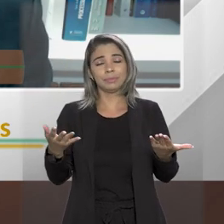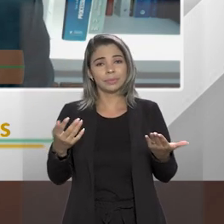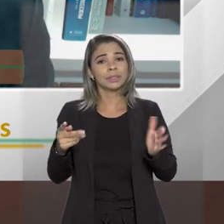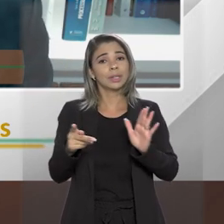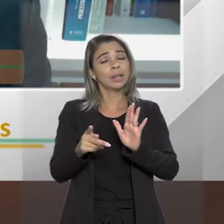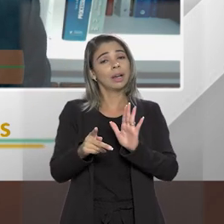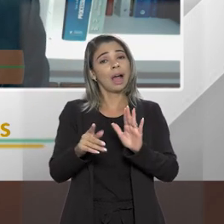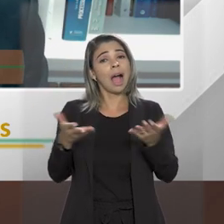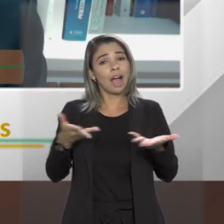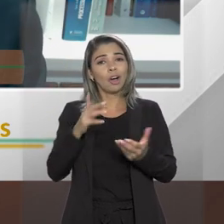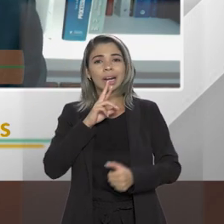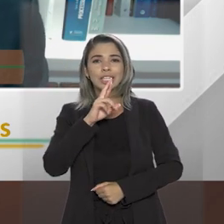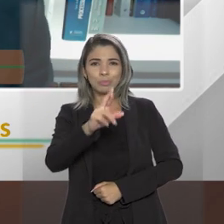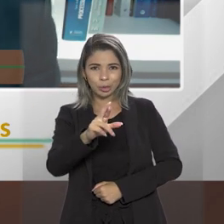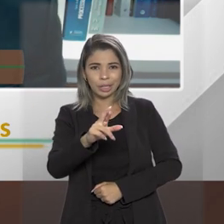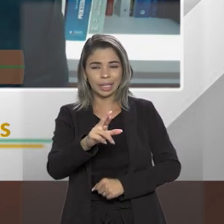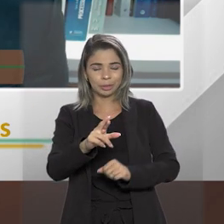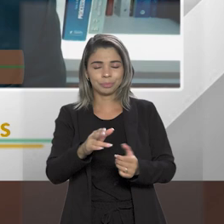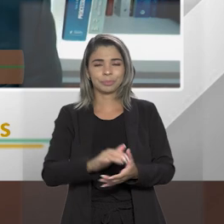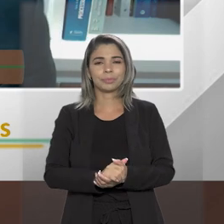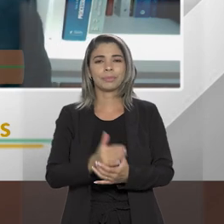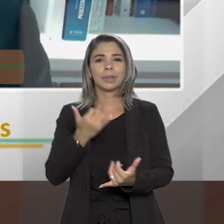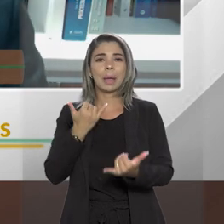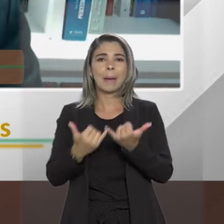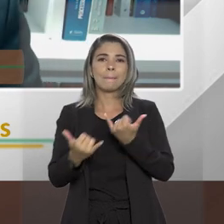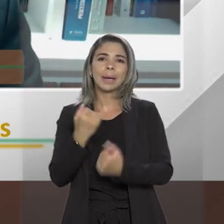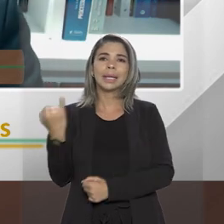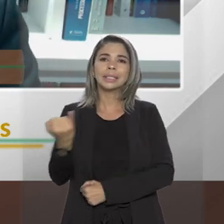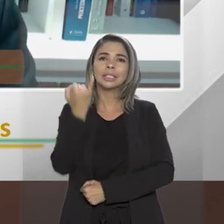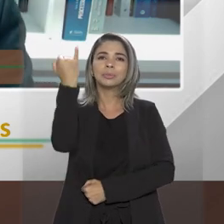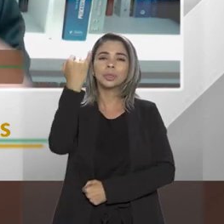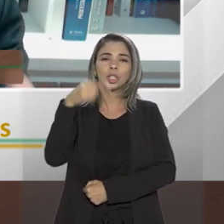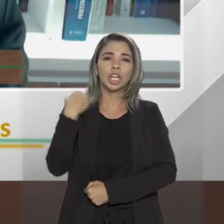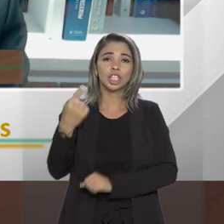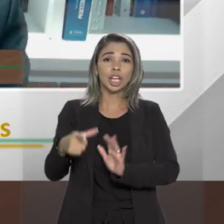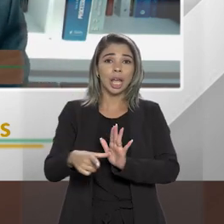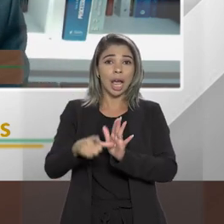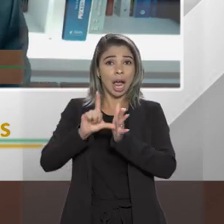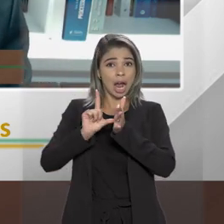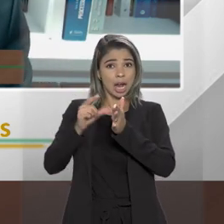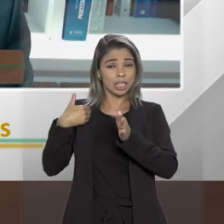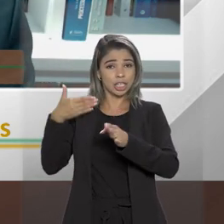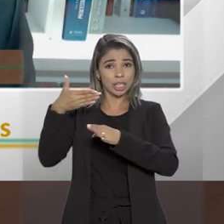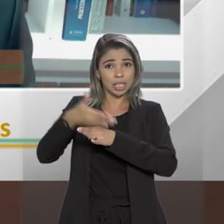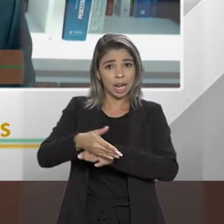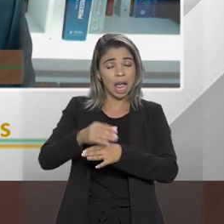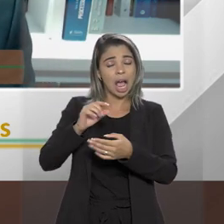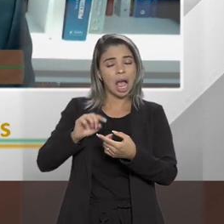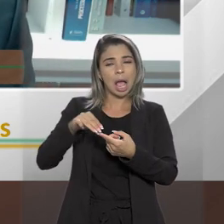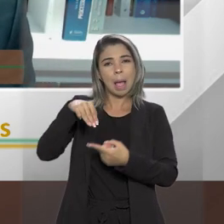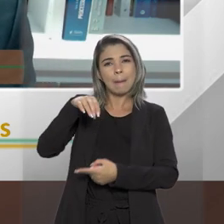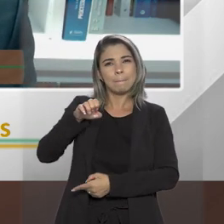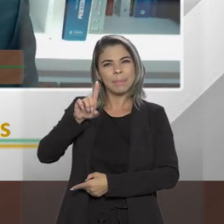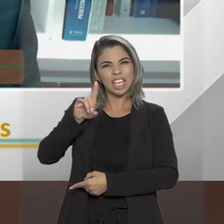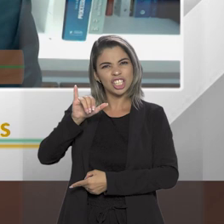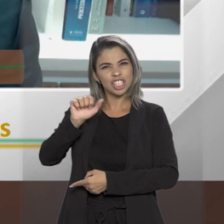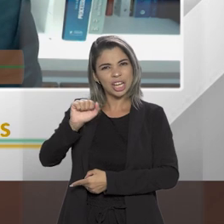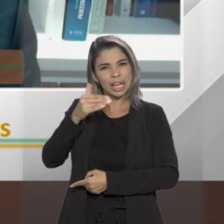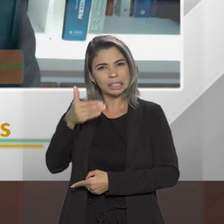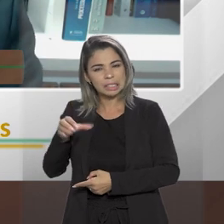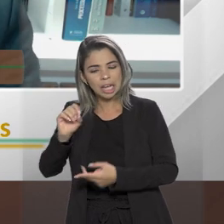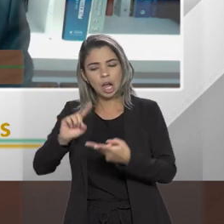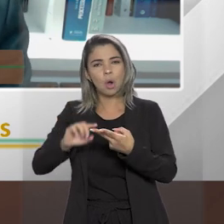sua pergunta, me parece que é importante que a gente possa, antes de entrar efetivamente no que é mediação, conciliação, arbitragem e